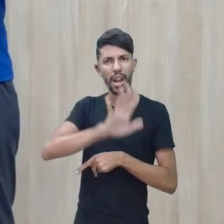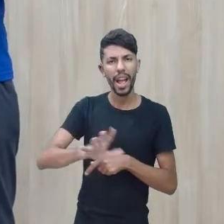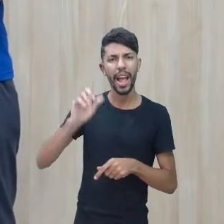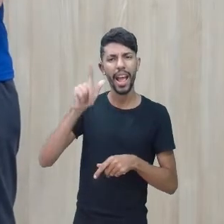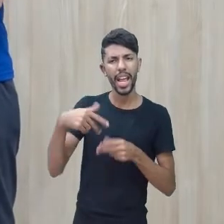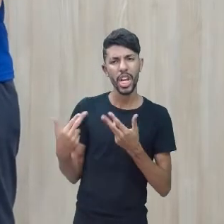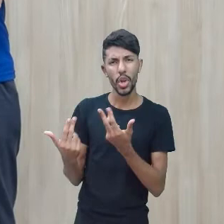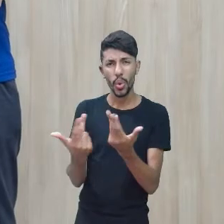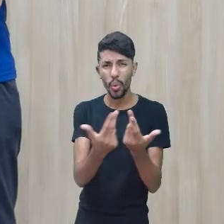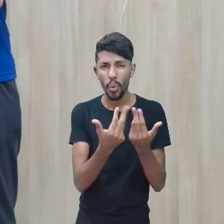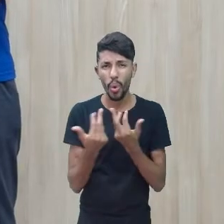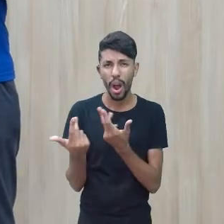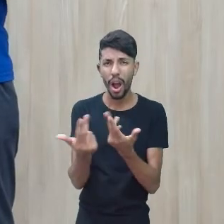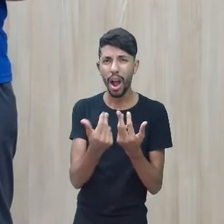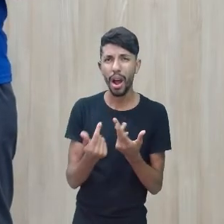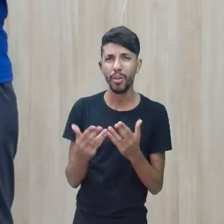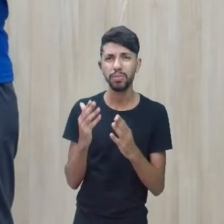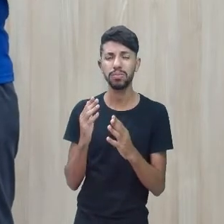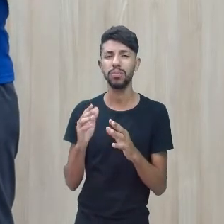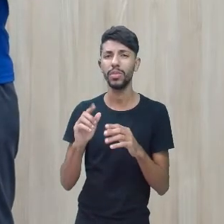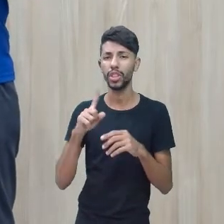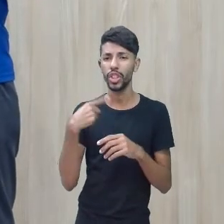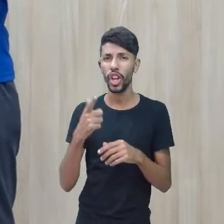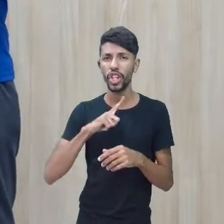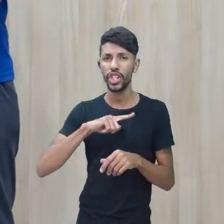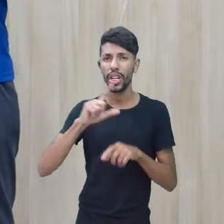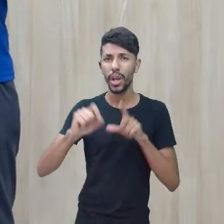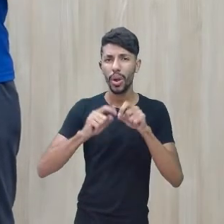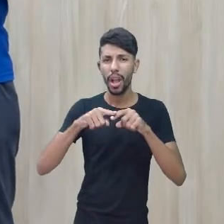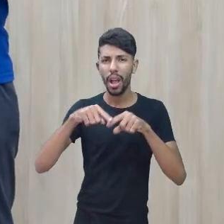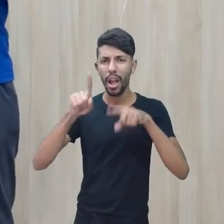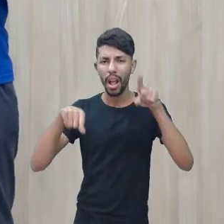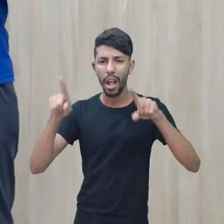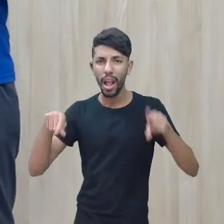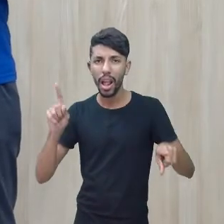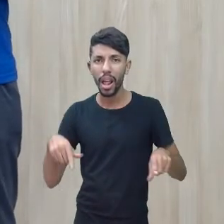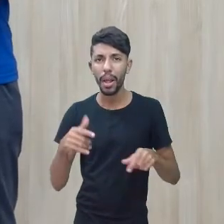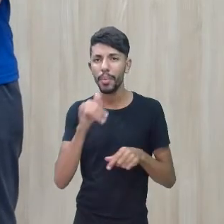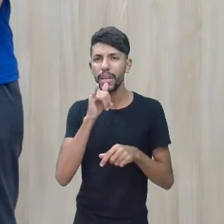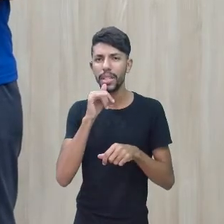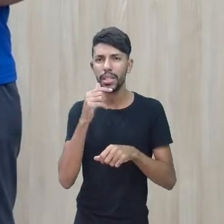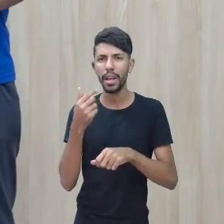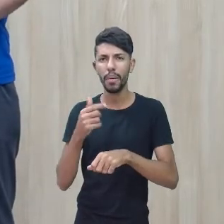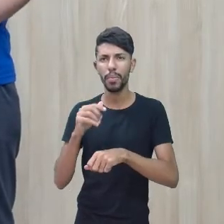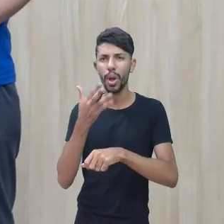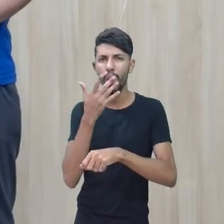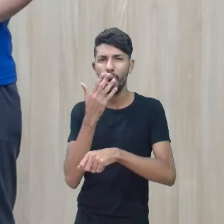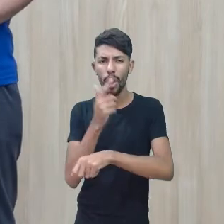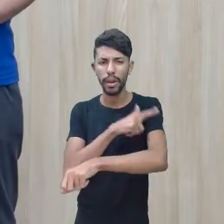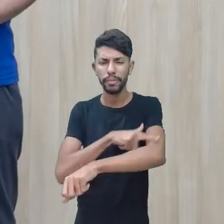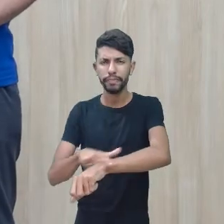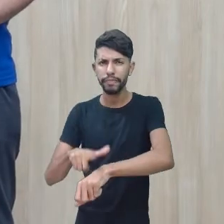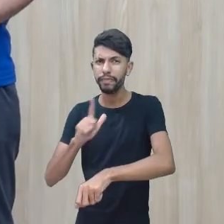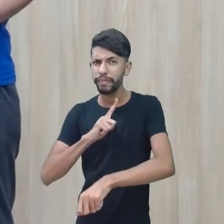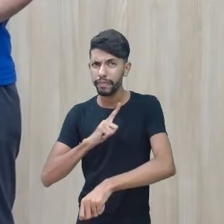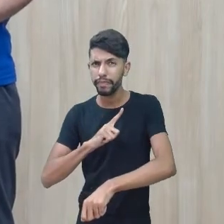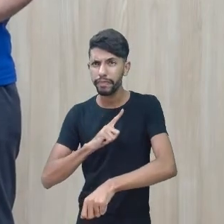são idênticos? Será que nós temos a variação, digamos assim, de tons de pele? Será que nós temos isso,